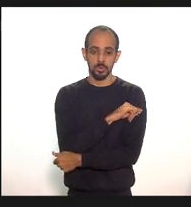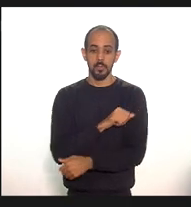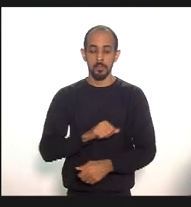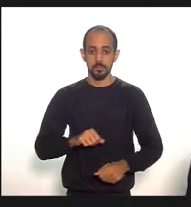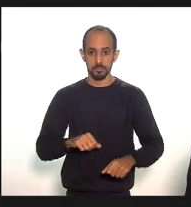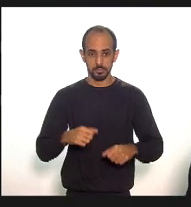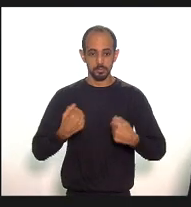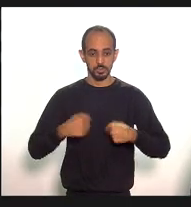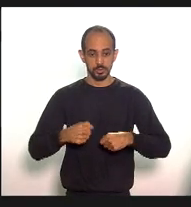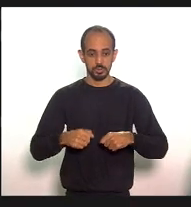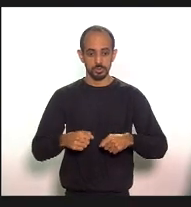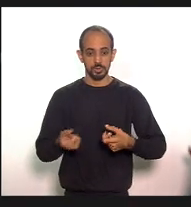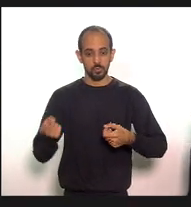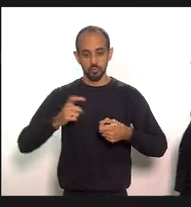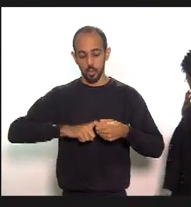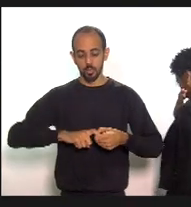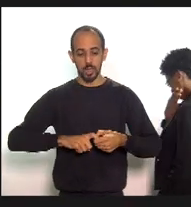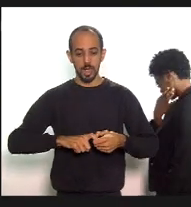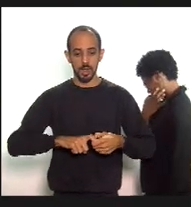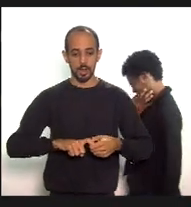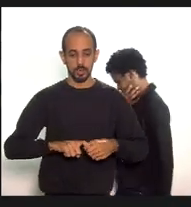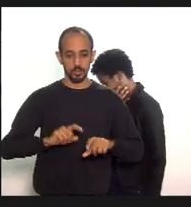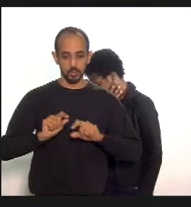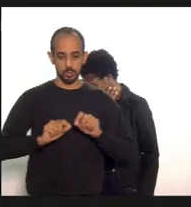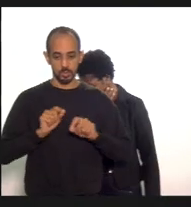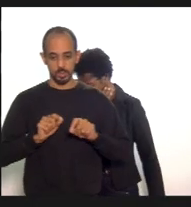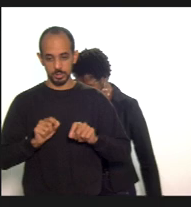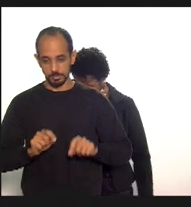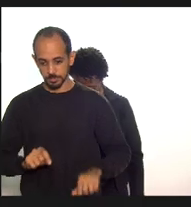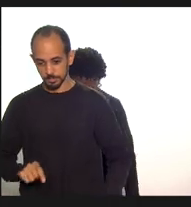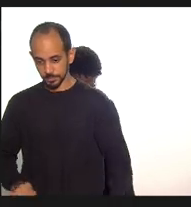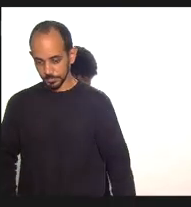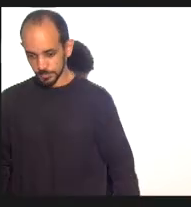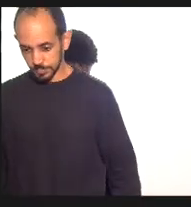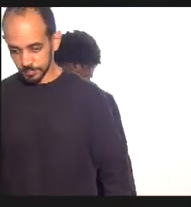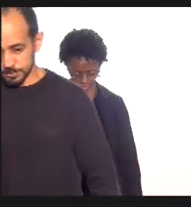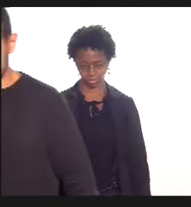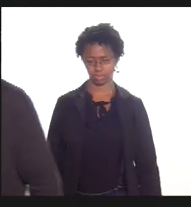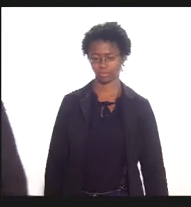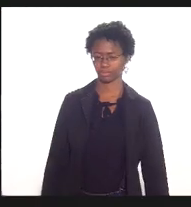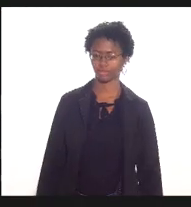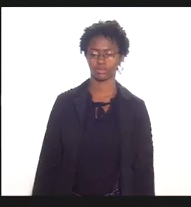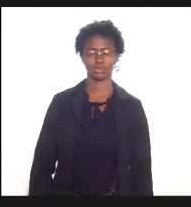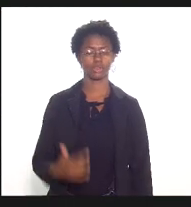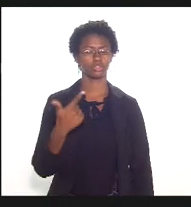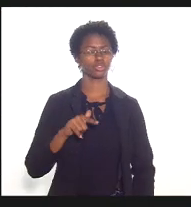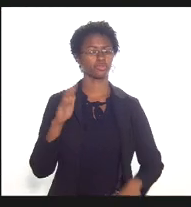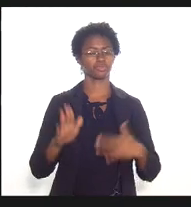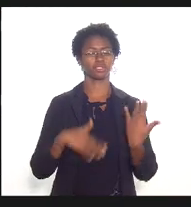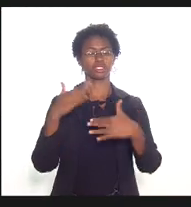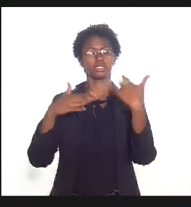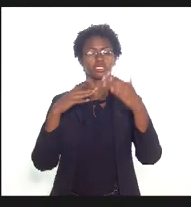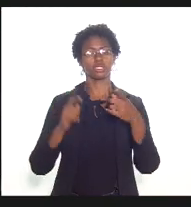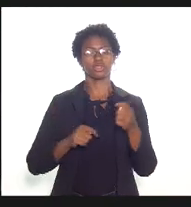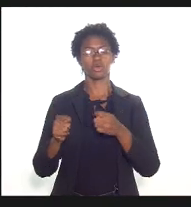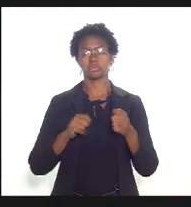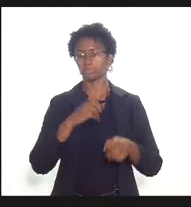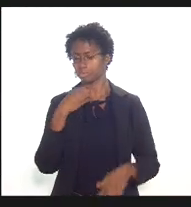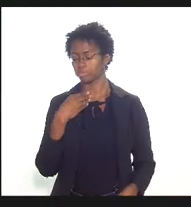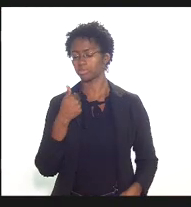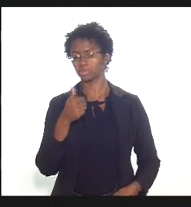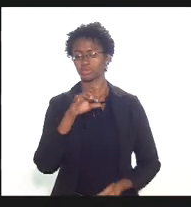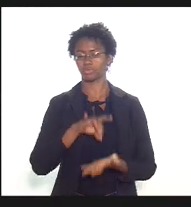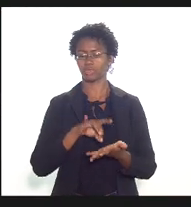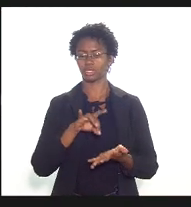a voltar à terra é o seu crescimento voltar a ter a sua economia voltar a ser